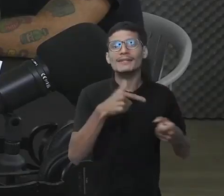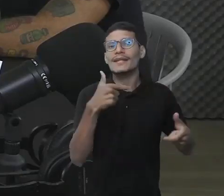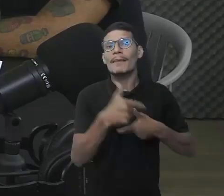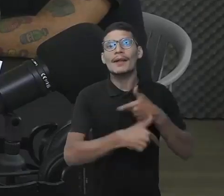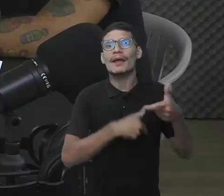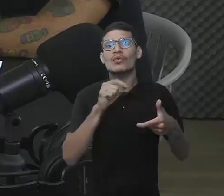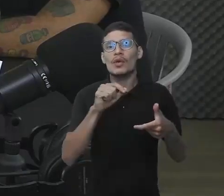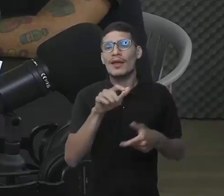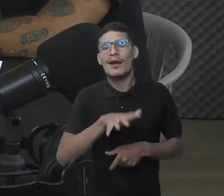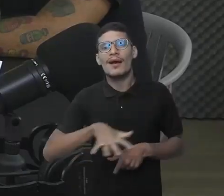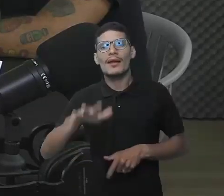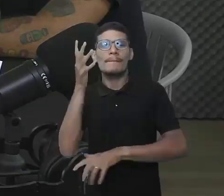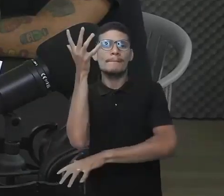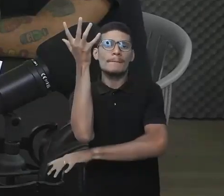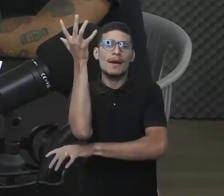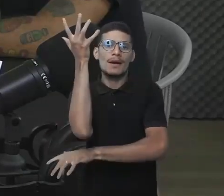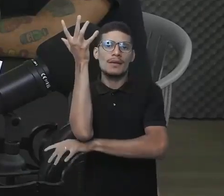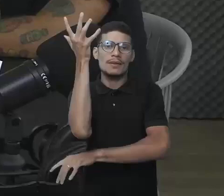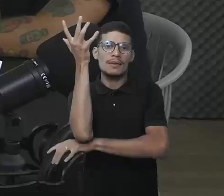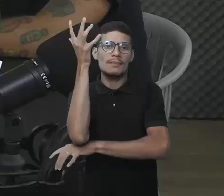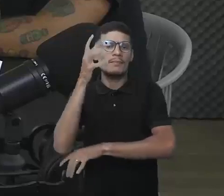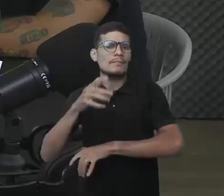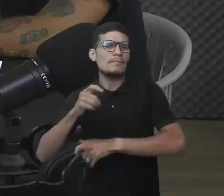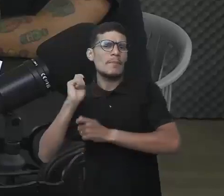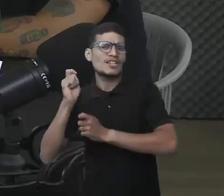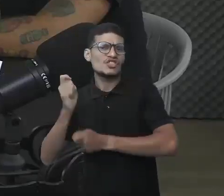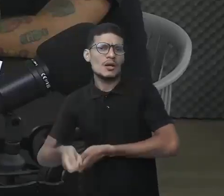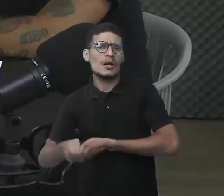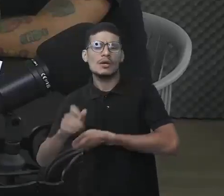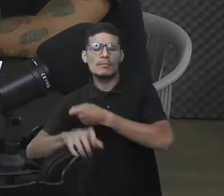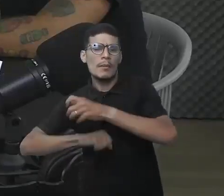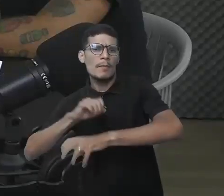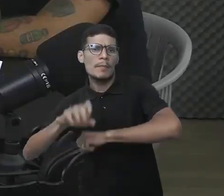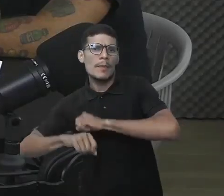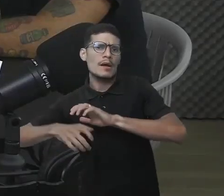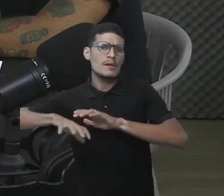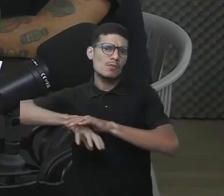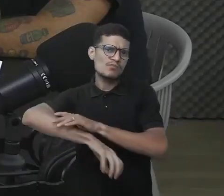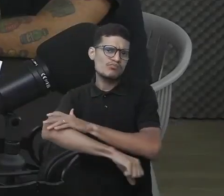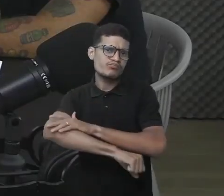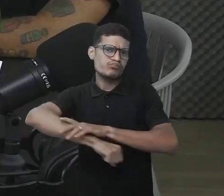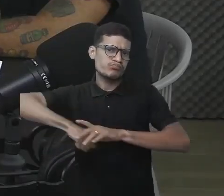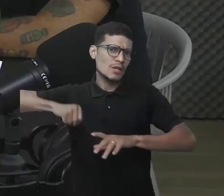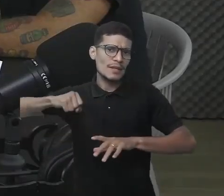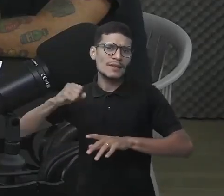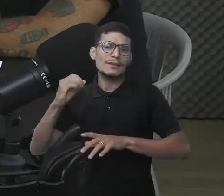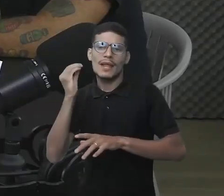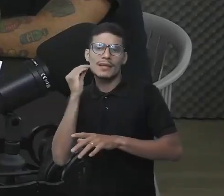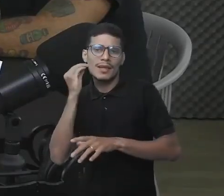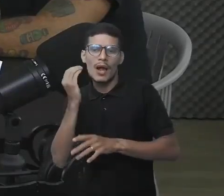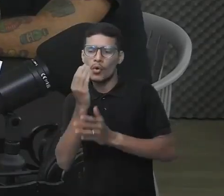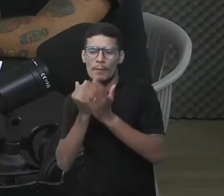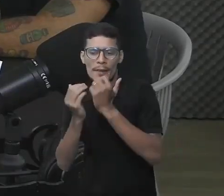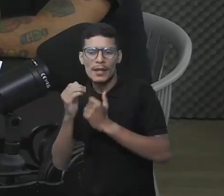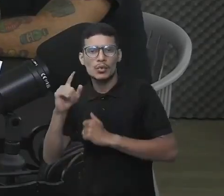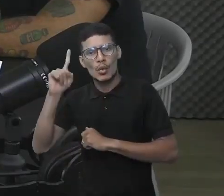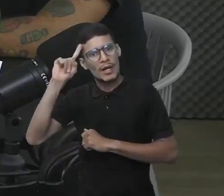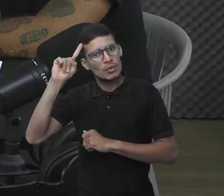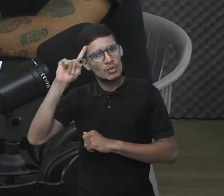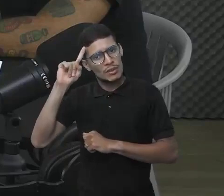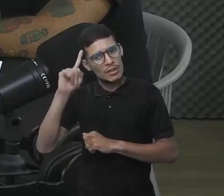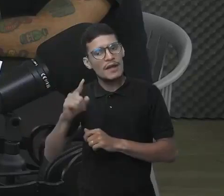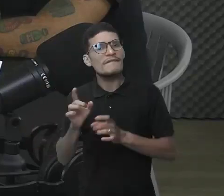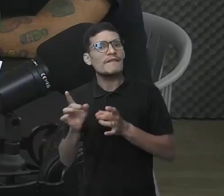no mangue com a mãe, pescando, para vender produto e tentar se alimentar durante o dia com a venda